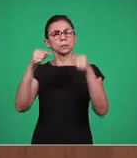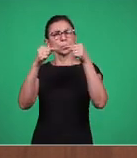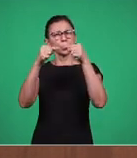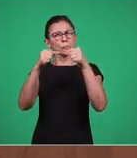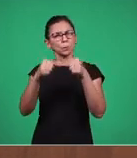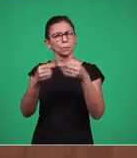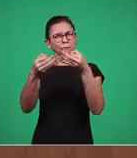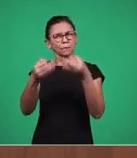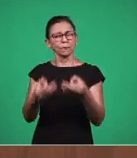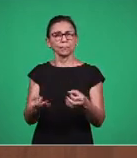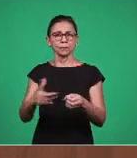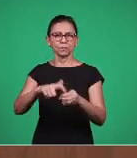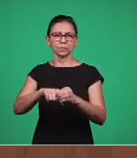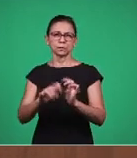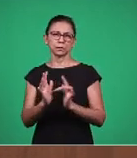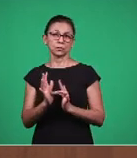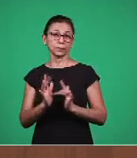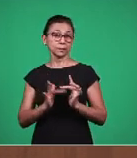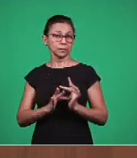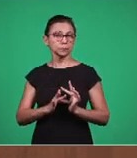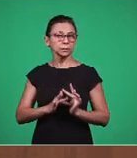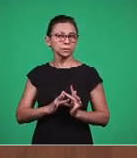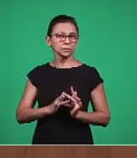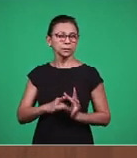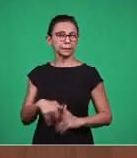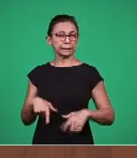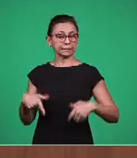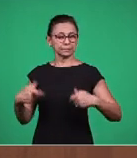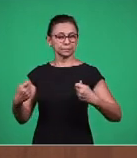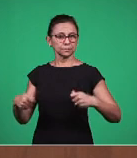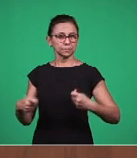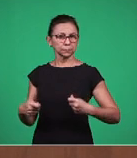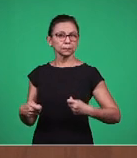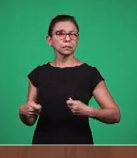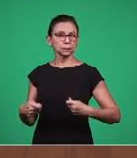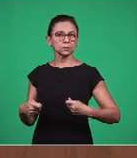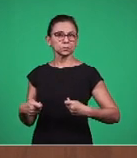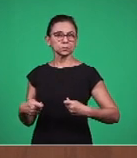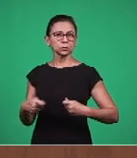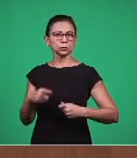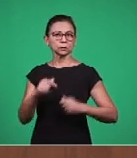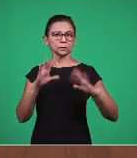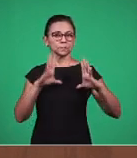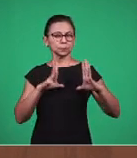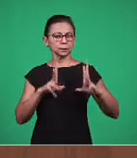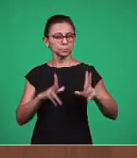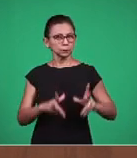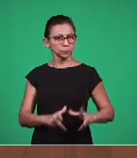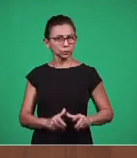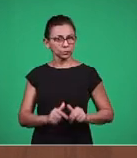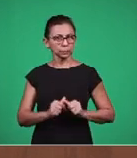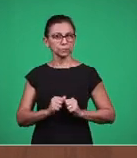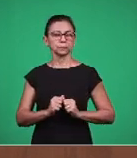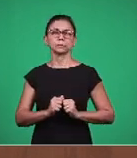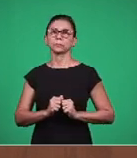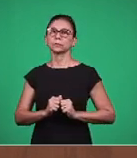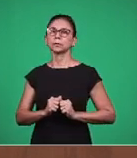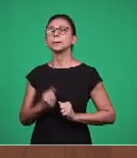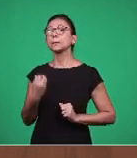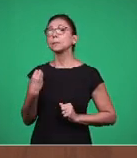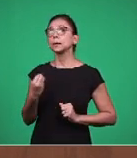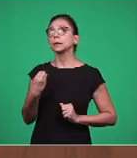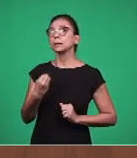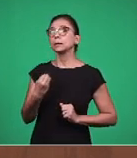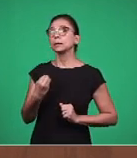Jesus e a necessidade desse preparo para esse encontro com o